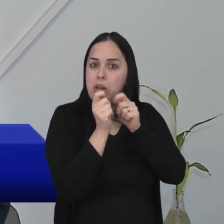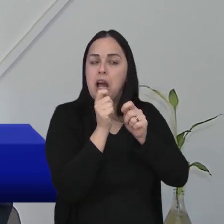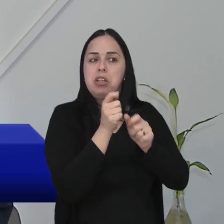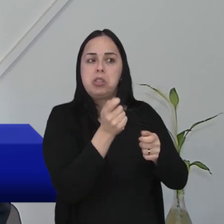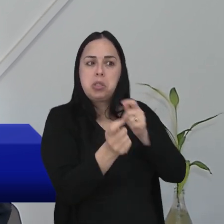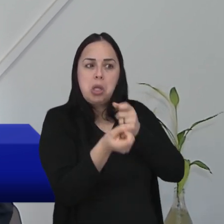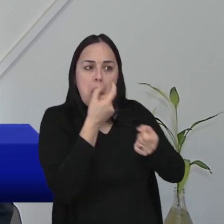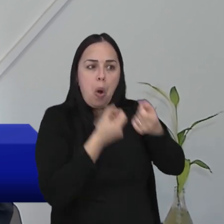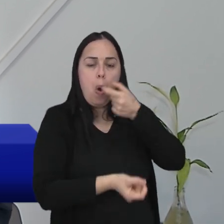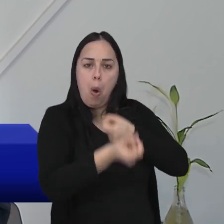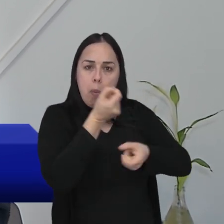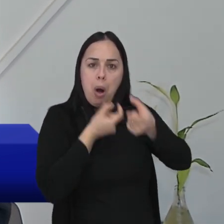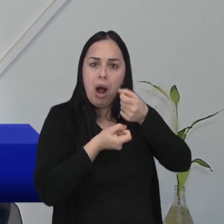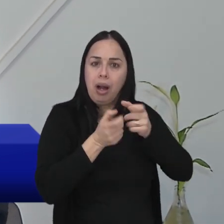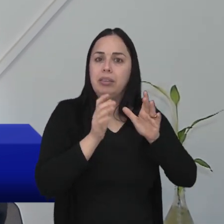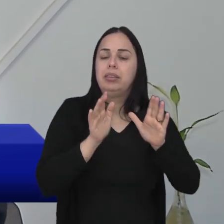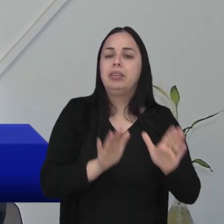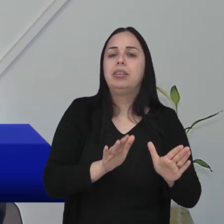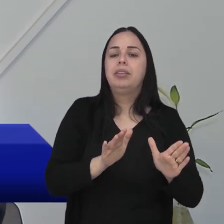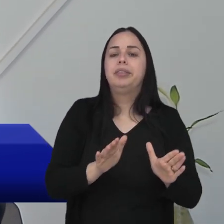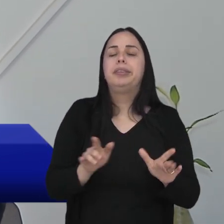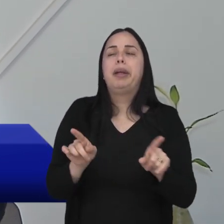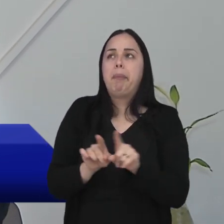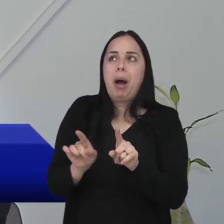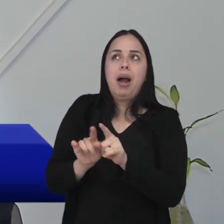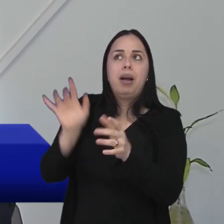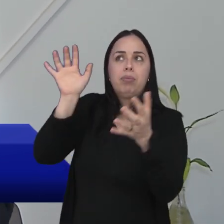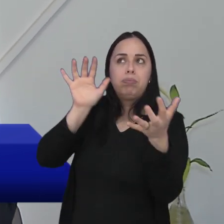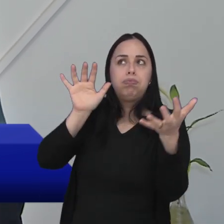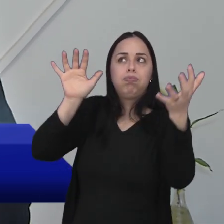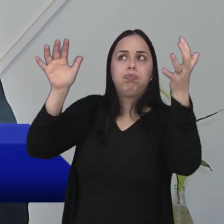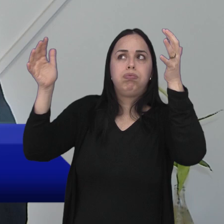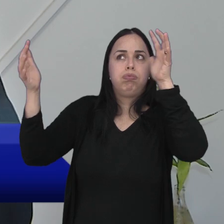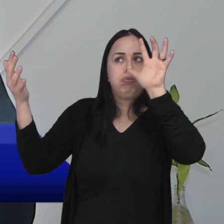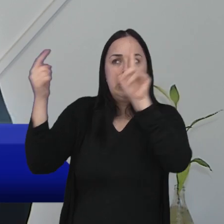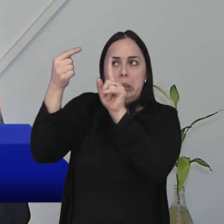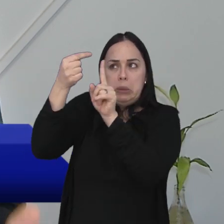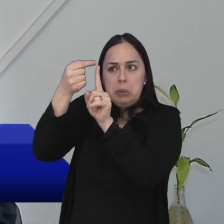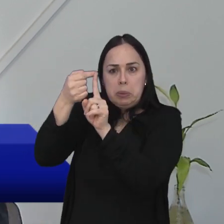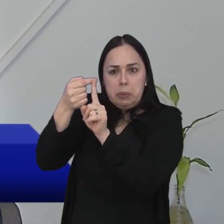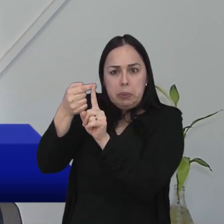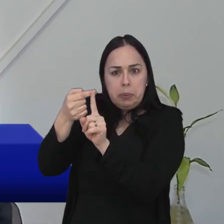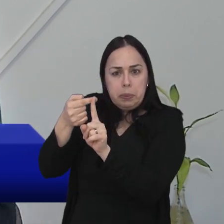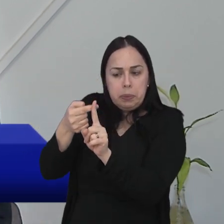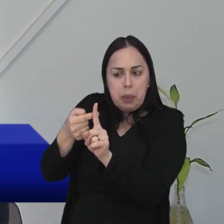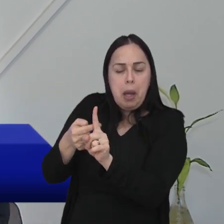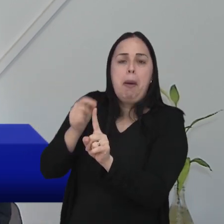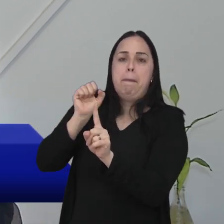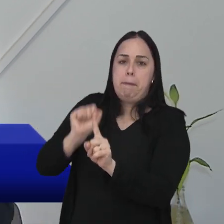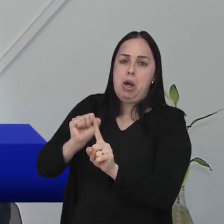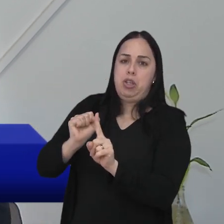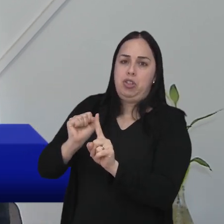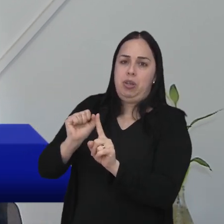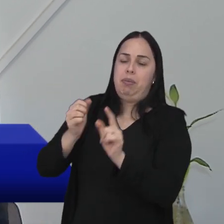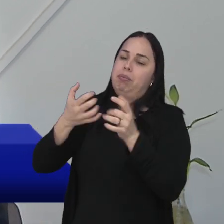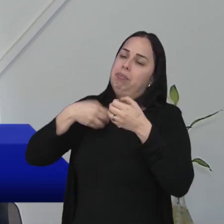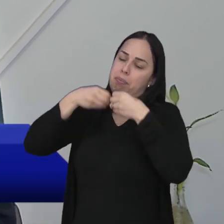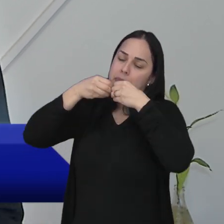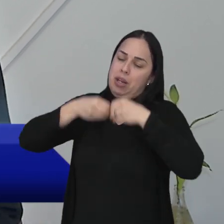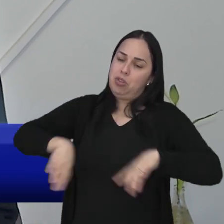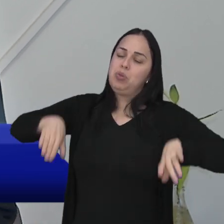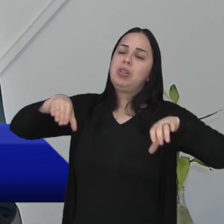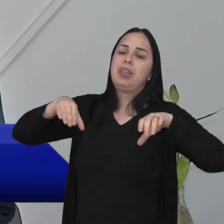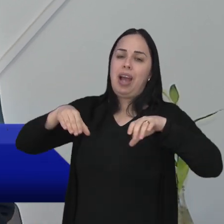de antidepressivos, né, pelos trabalhadores brasileiros, e o tempo, né, a temperatura, o clima, isso também pode